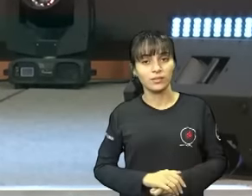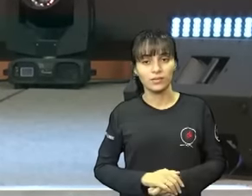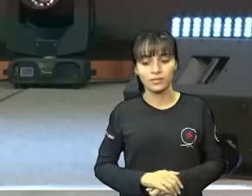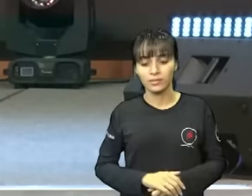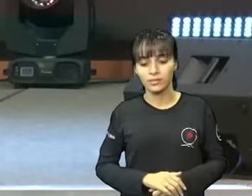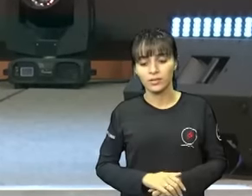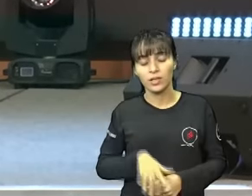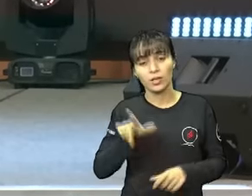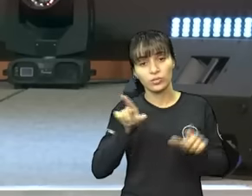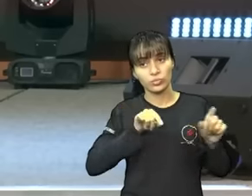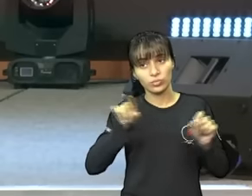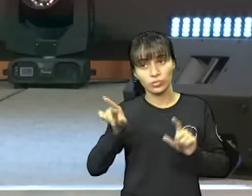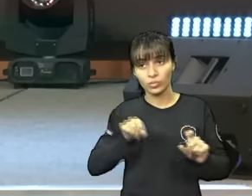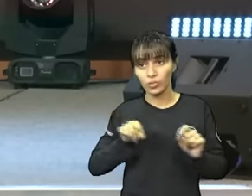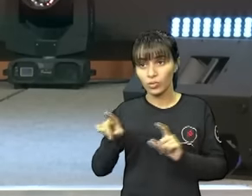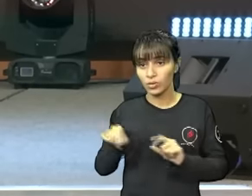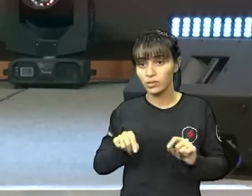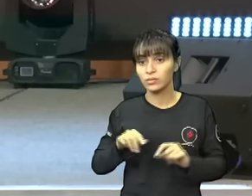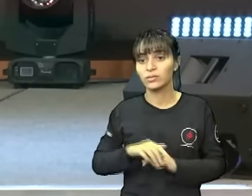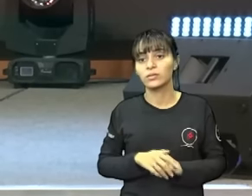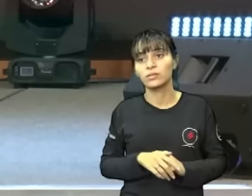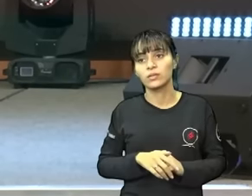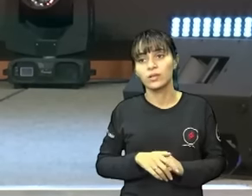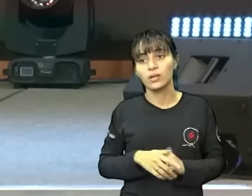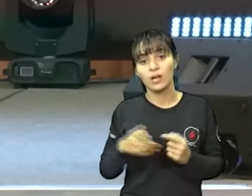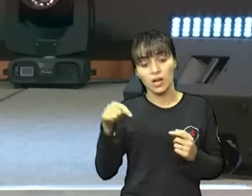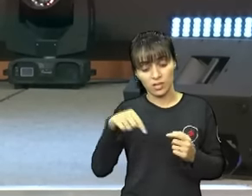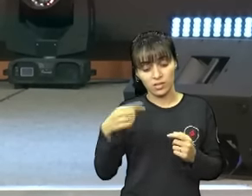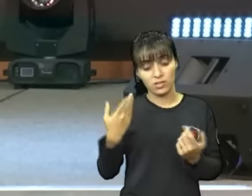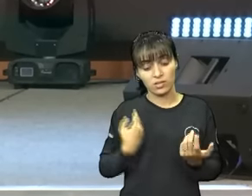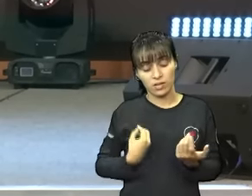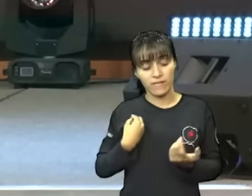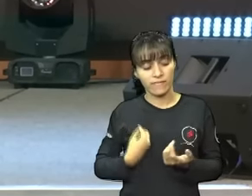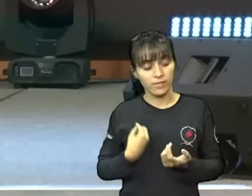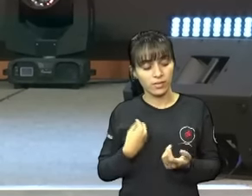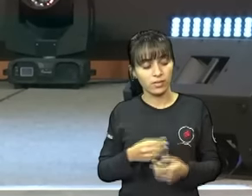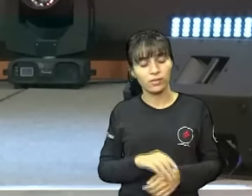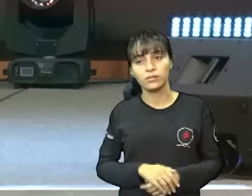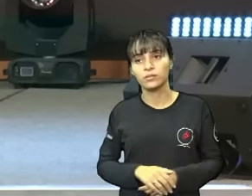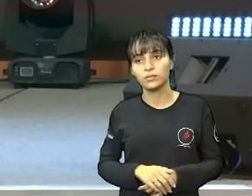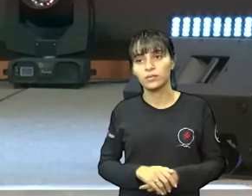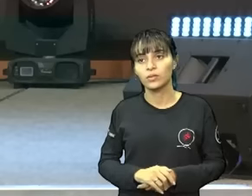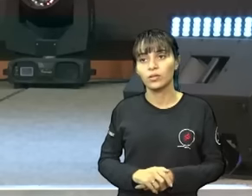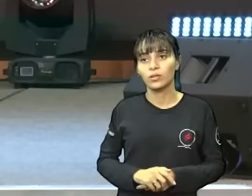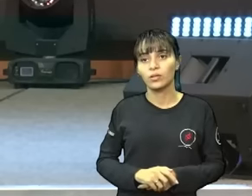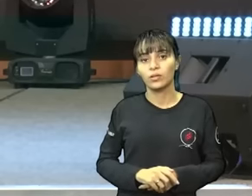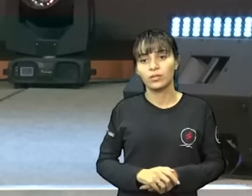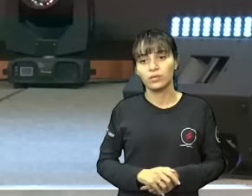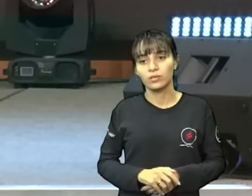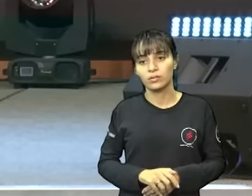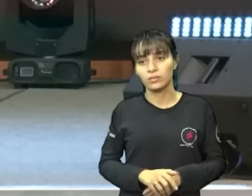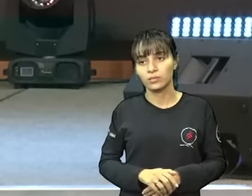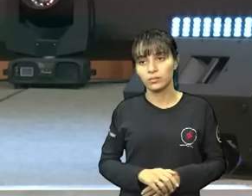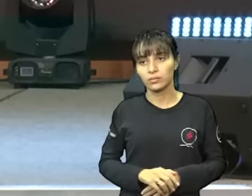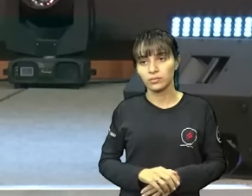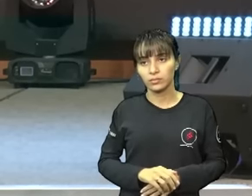é a escolha é feita aqui na vida Hebreus 9:27 diz que é o homem